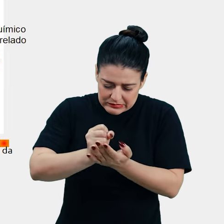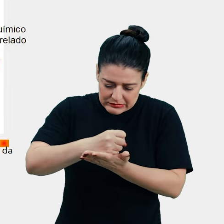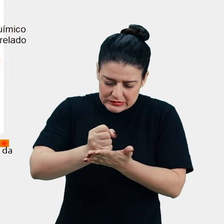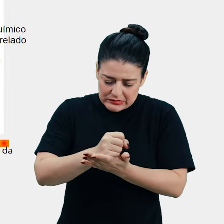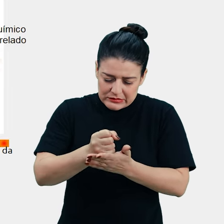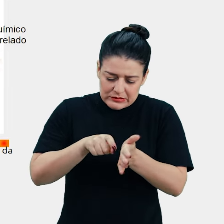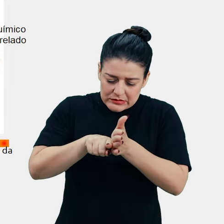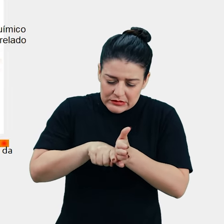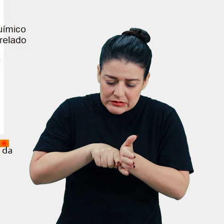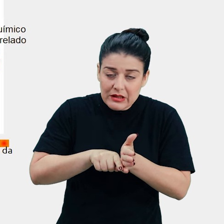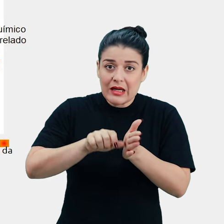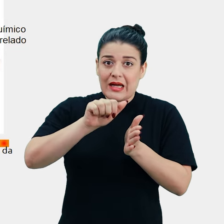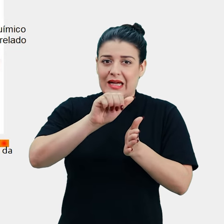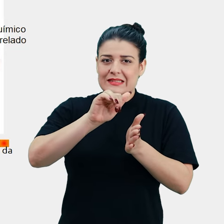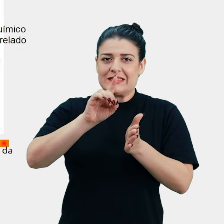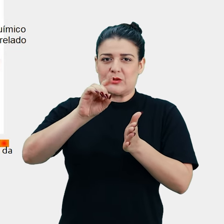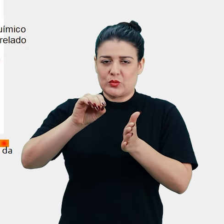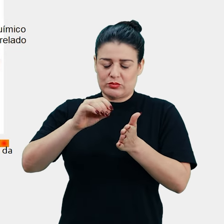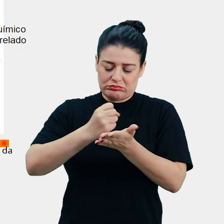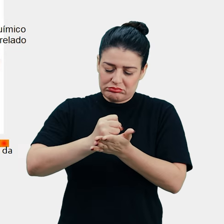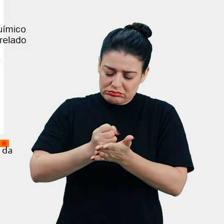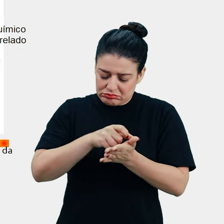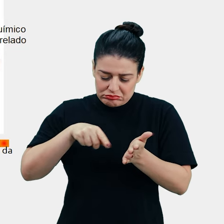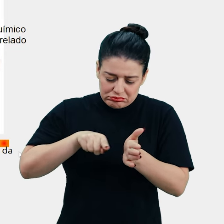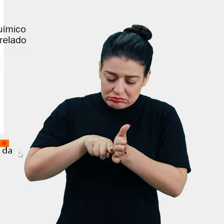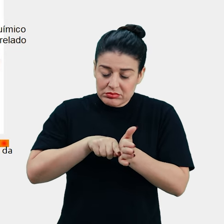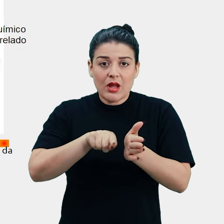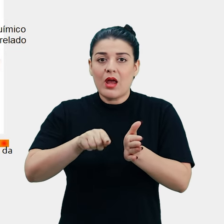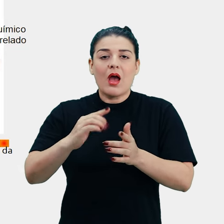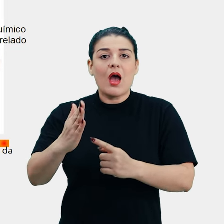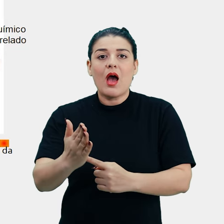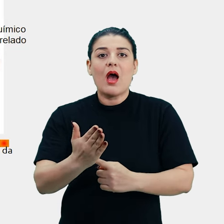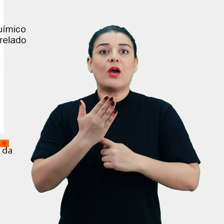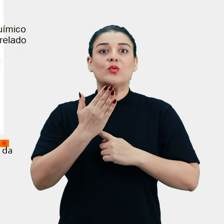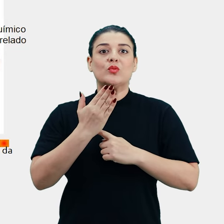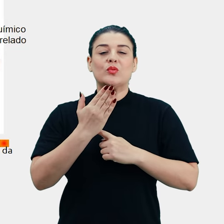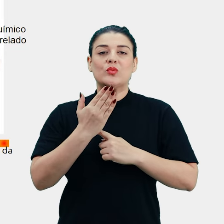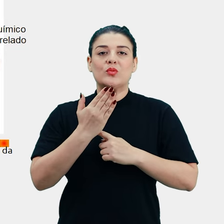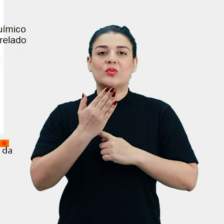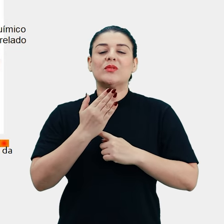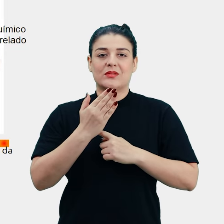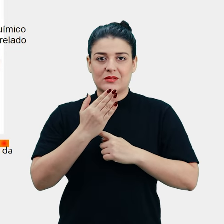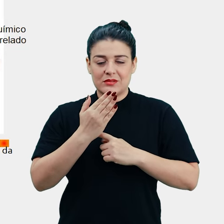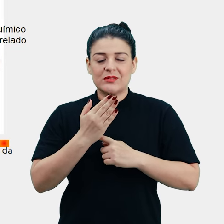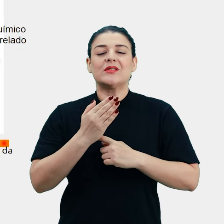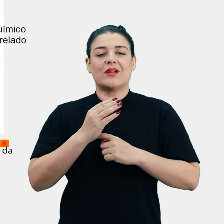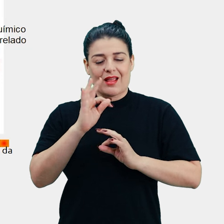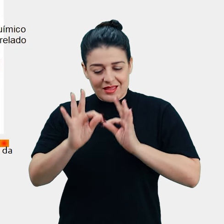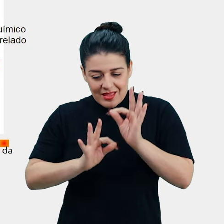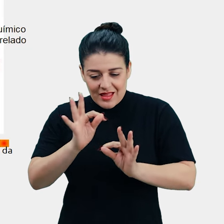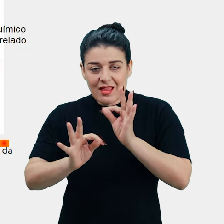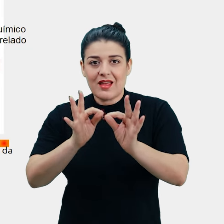chiquímico. E aí o ácido chiquímico, ele serviu, né, de inspiração para a semissíntese até chegar